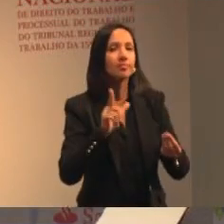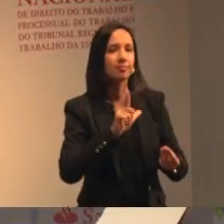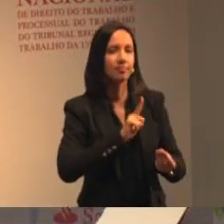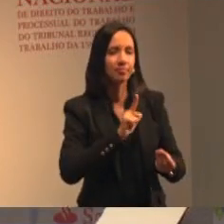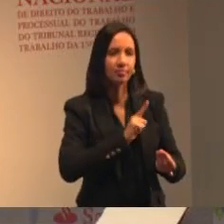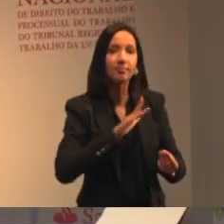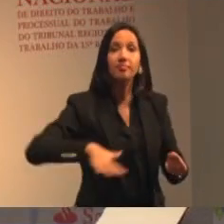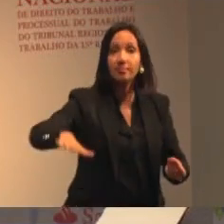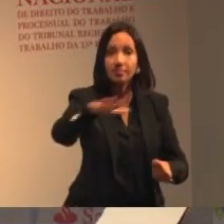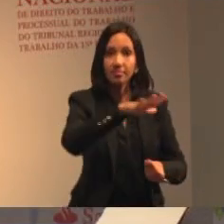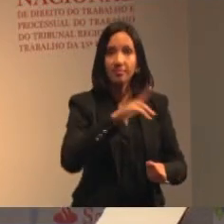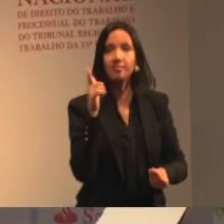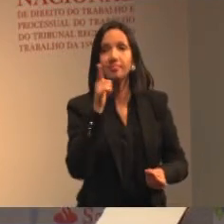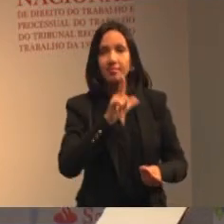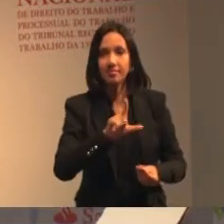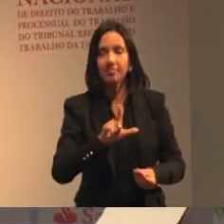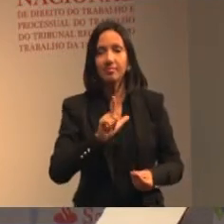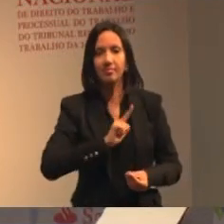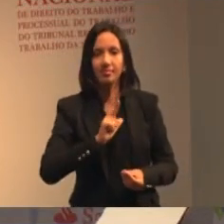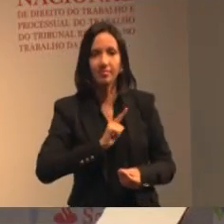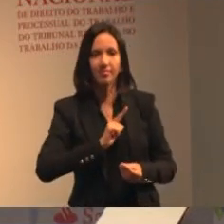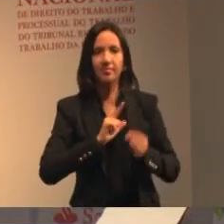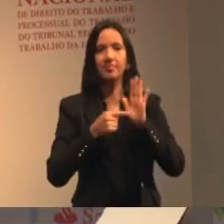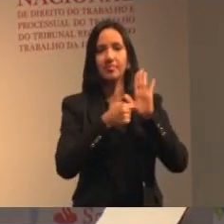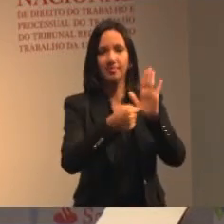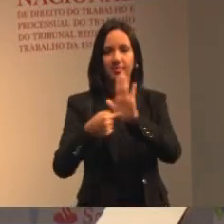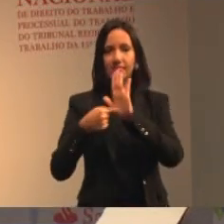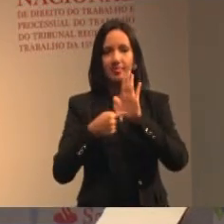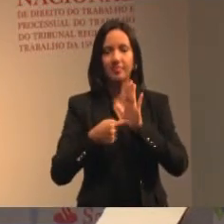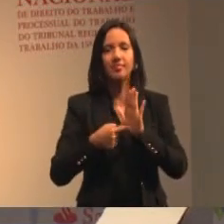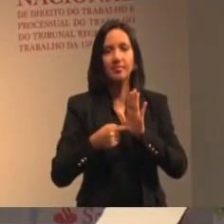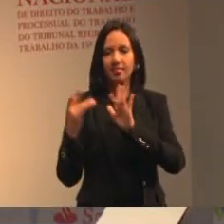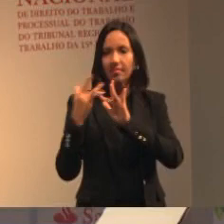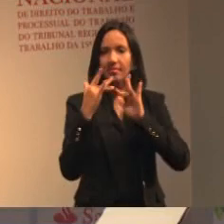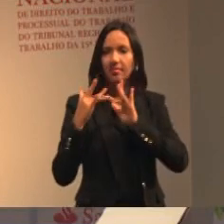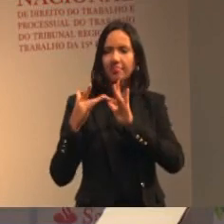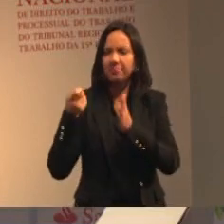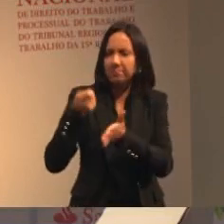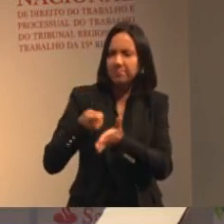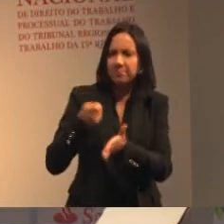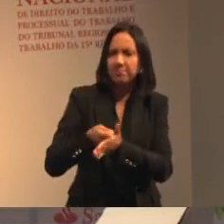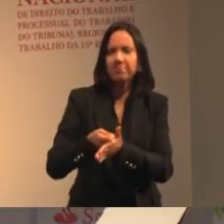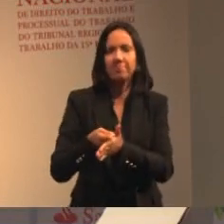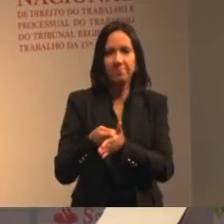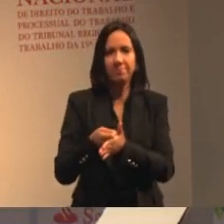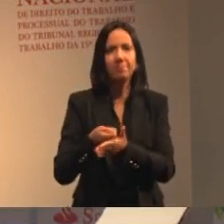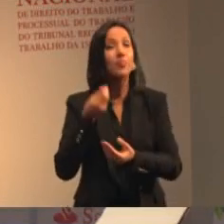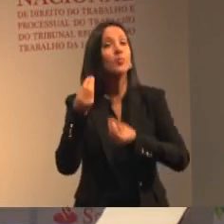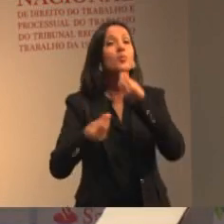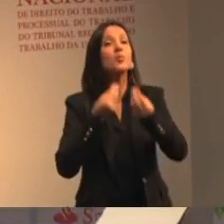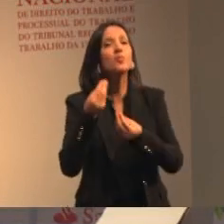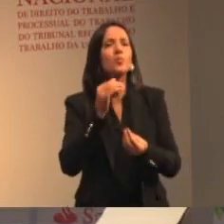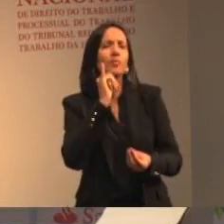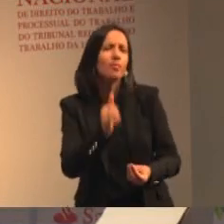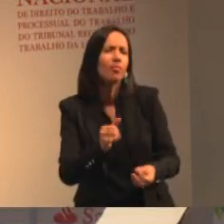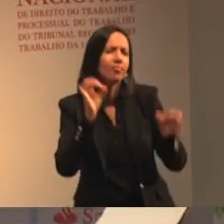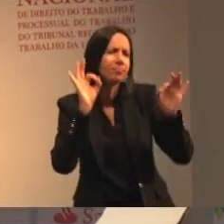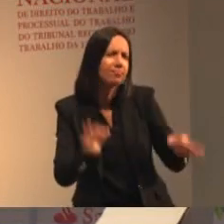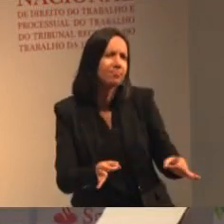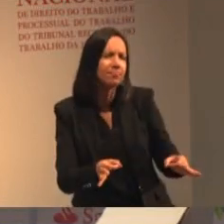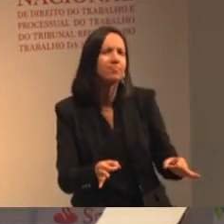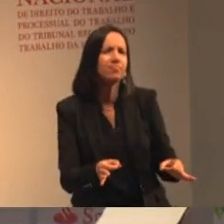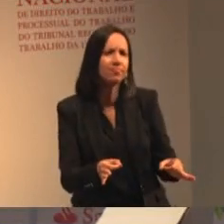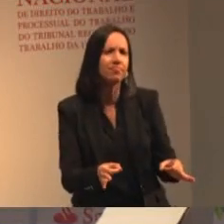faremos para apaziguar as novas relações impostas pela modernidade? Como dizer o direito